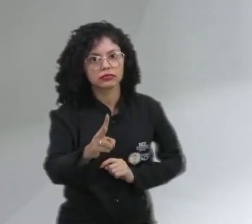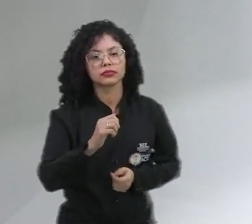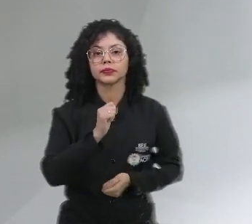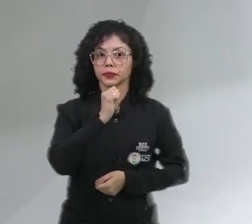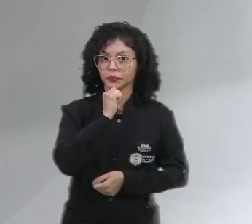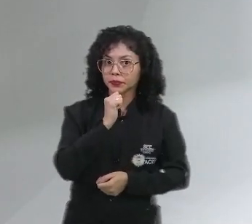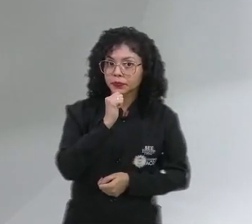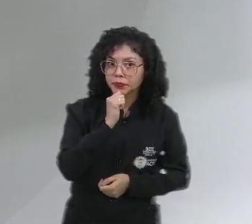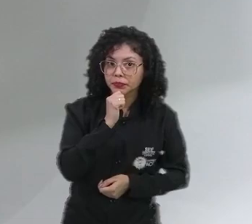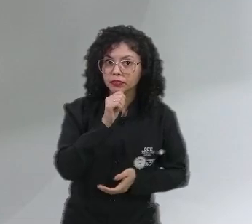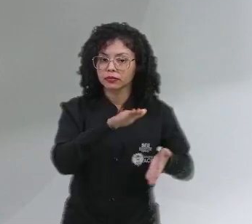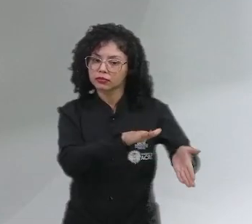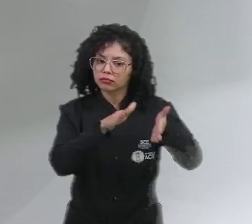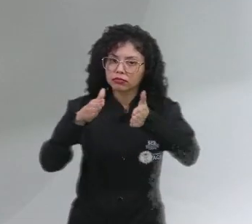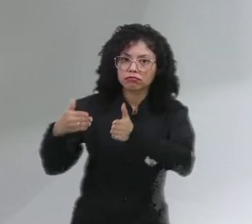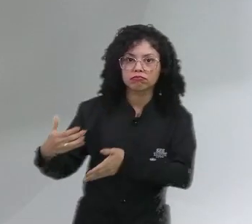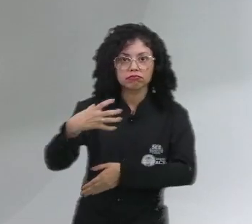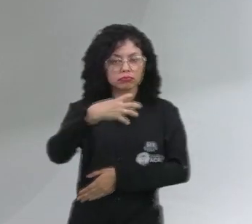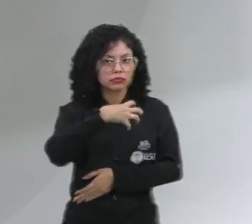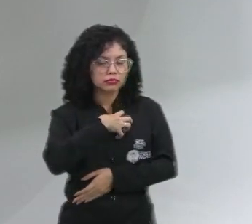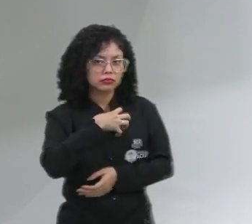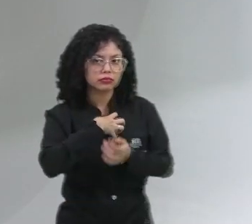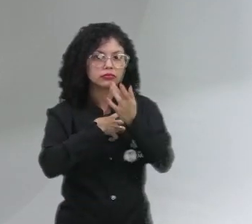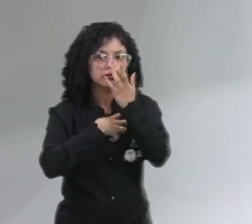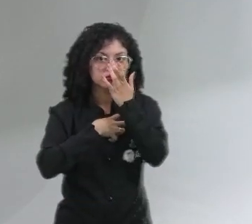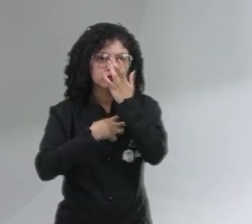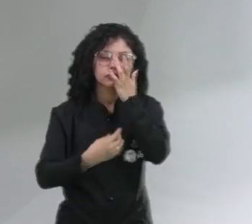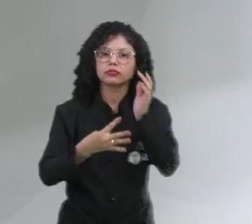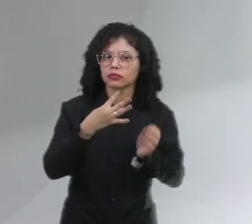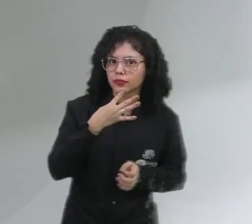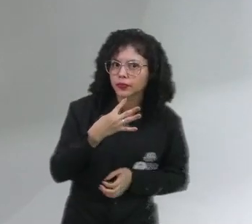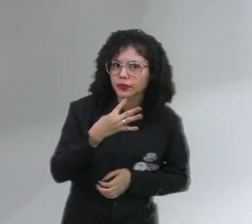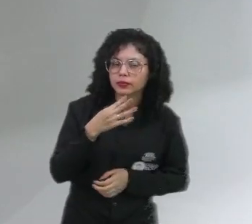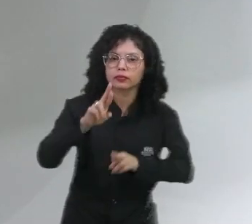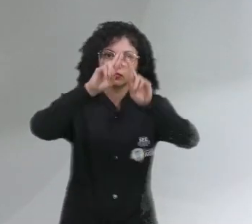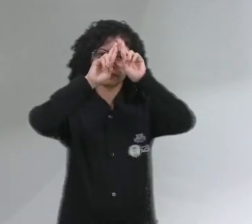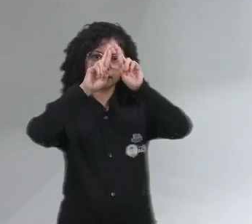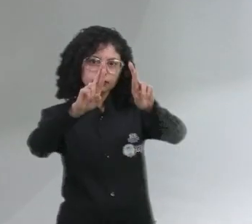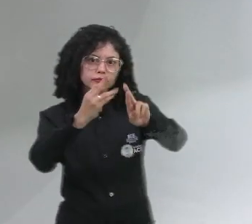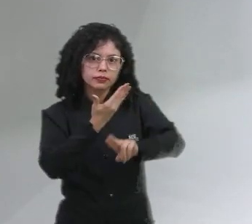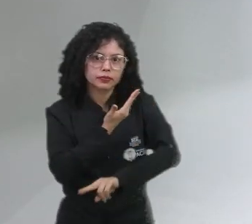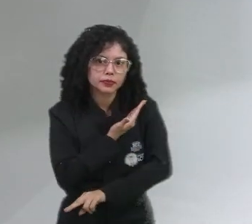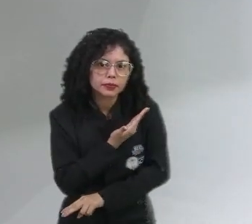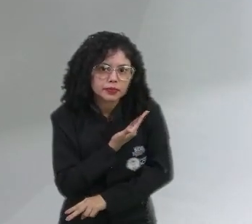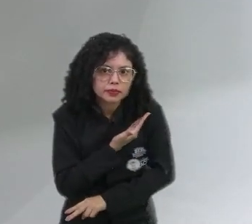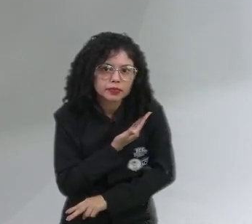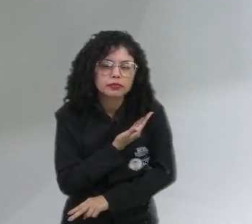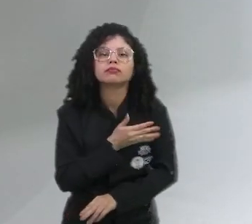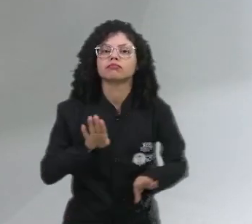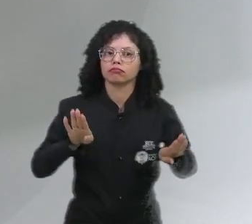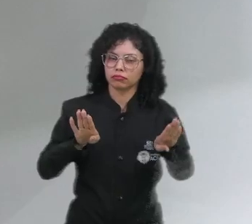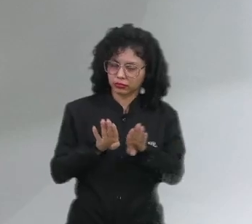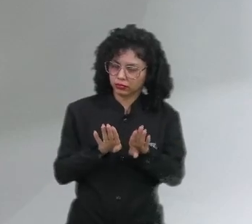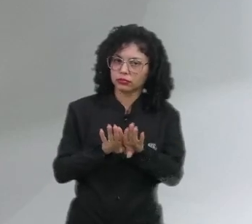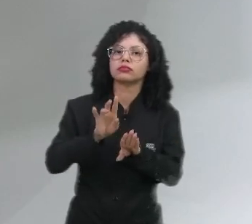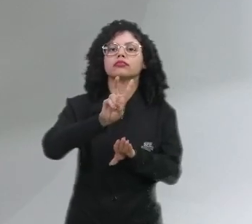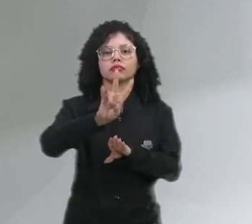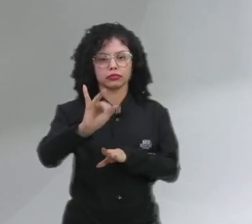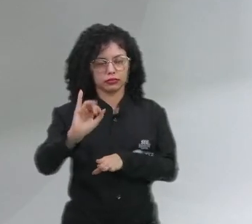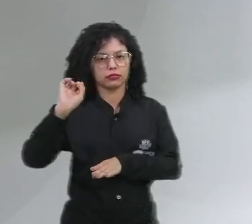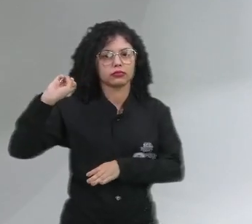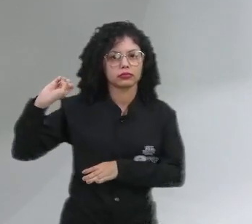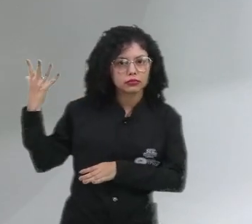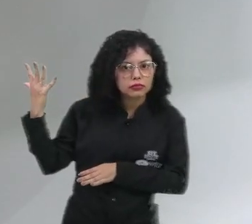Além disso, a partir do momento em que eu conheço, compreendo, respeito o colega, ele também faz essa